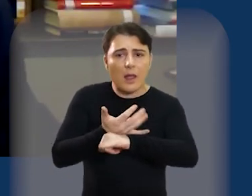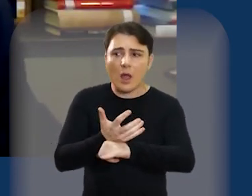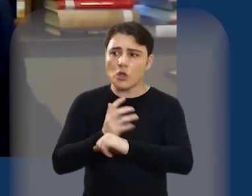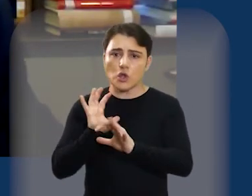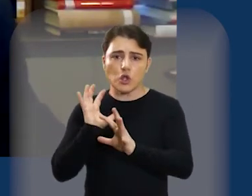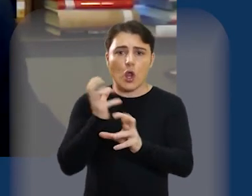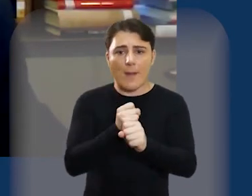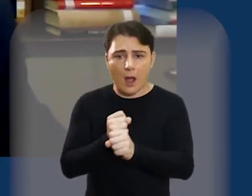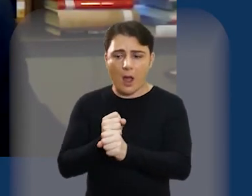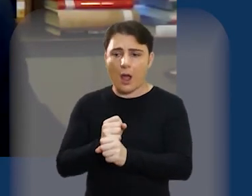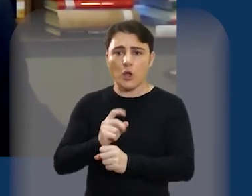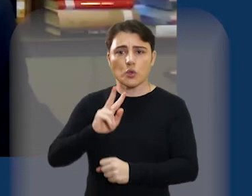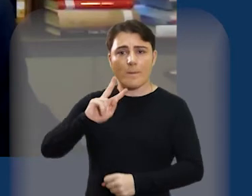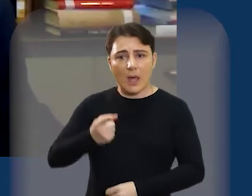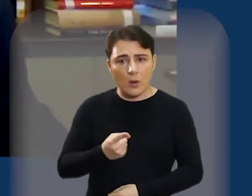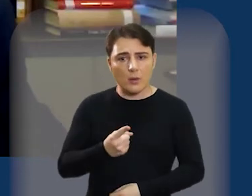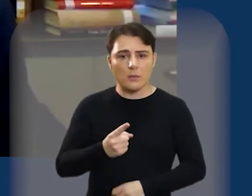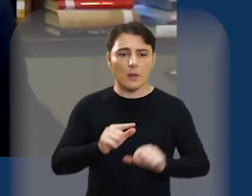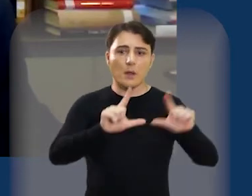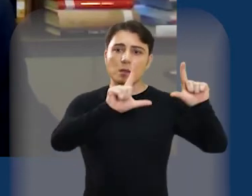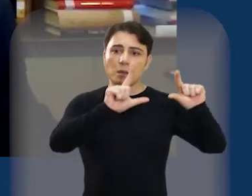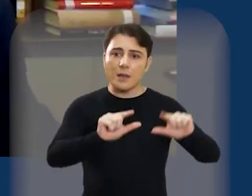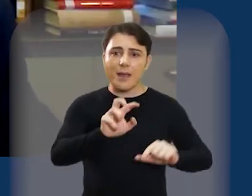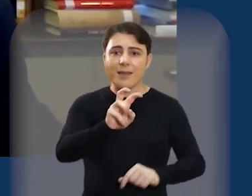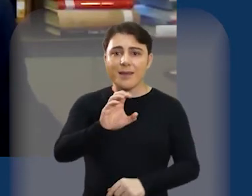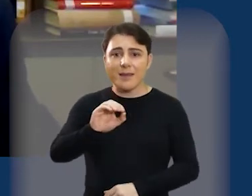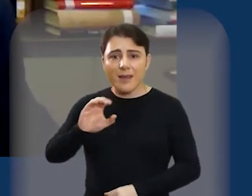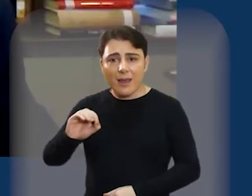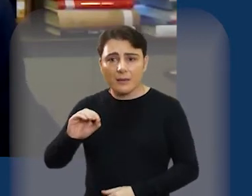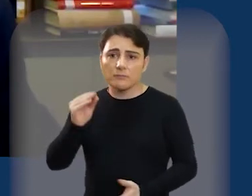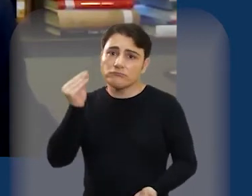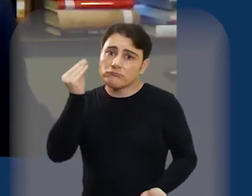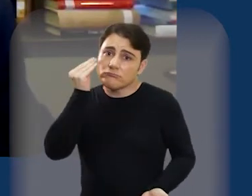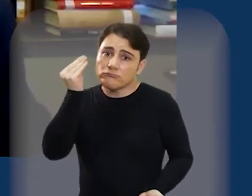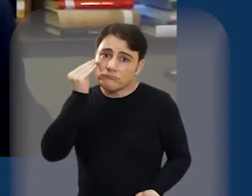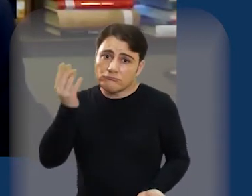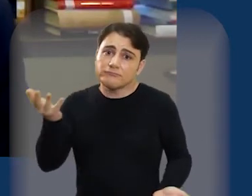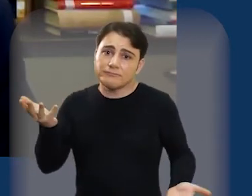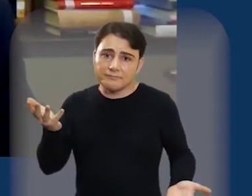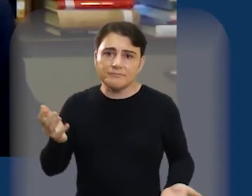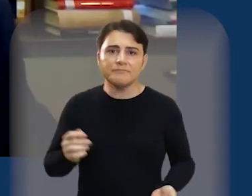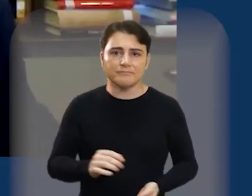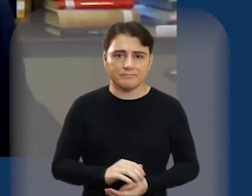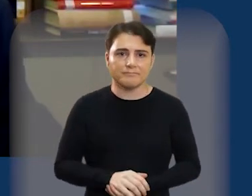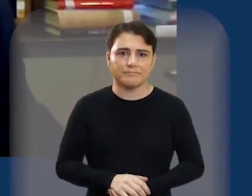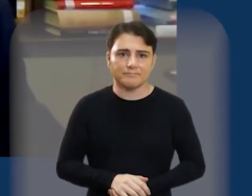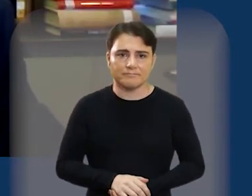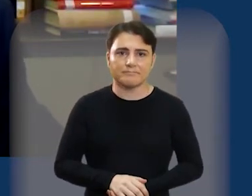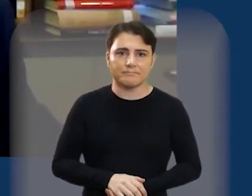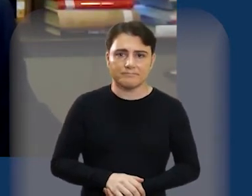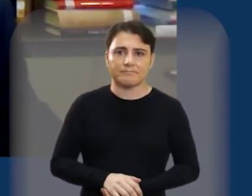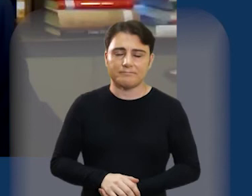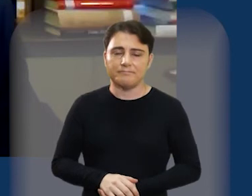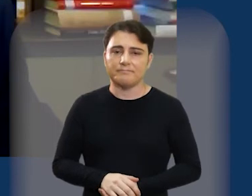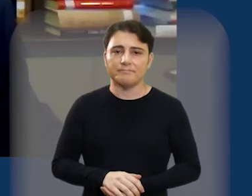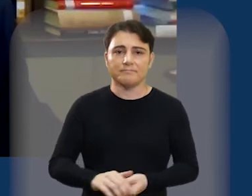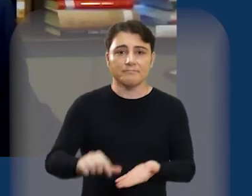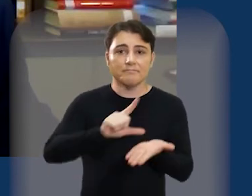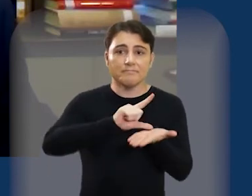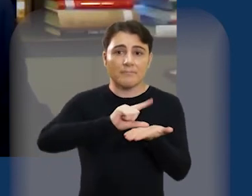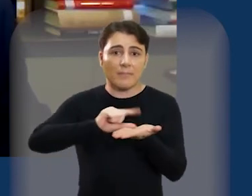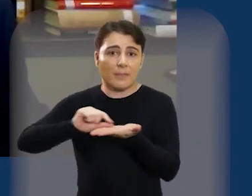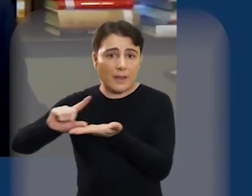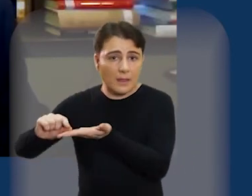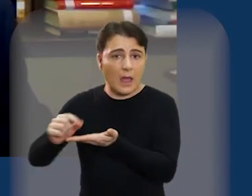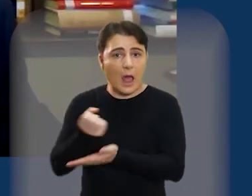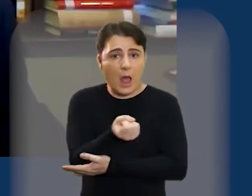por dia, você só diminui praticamente 500 calorias. Os estudos mostram por dia. Se você